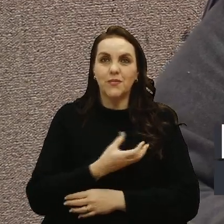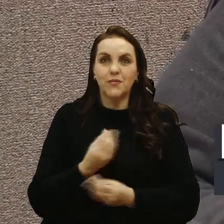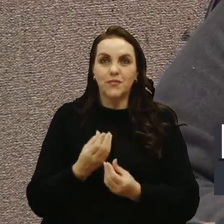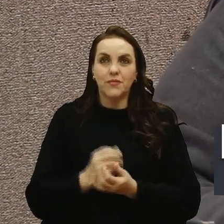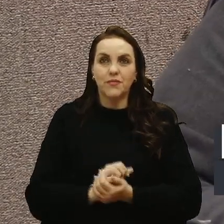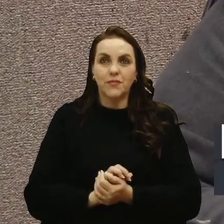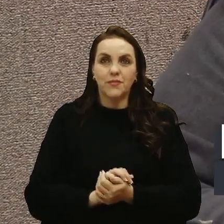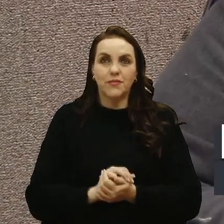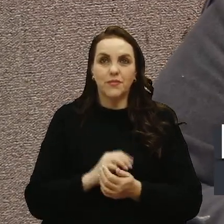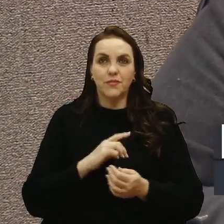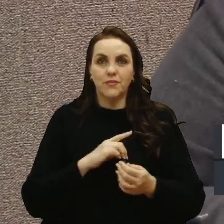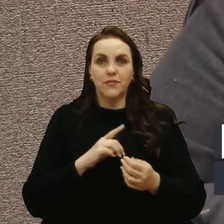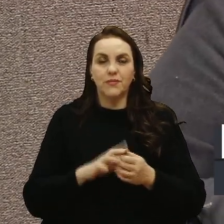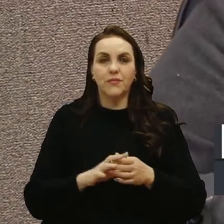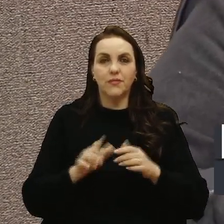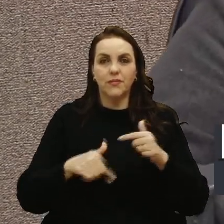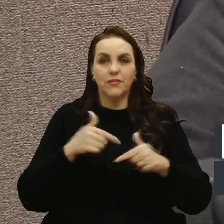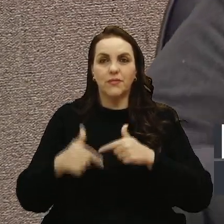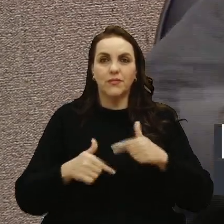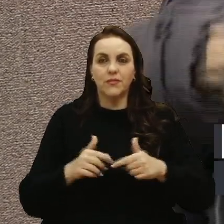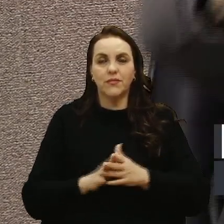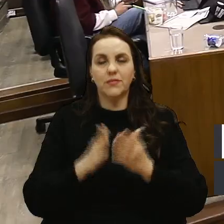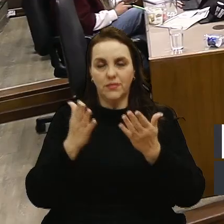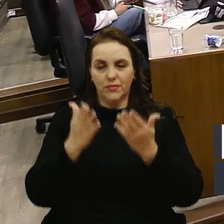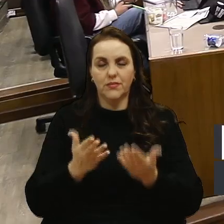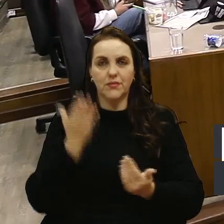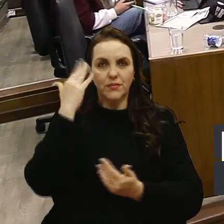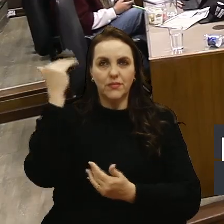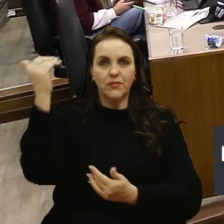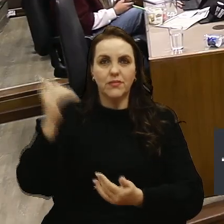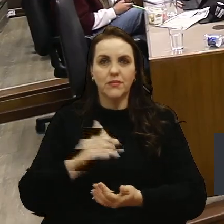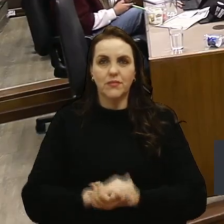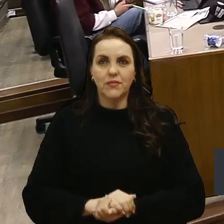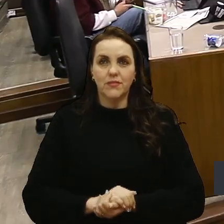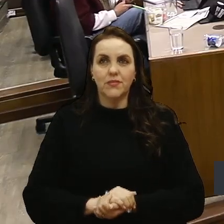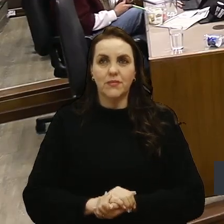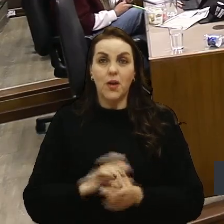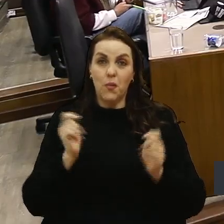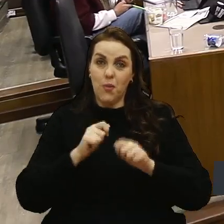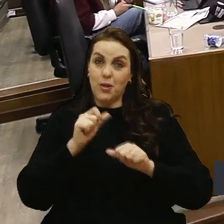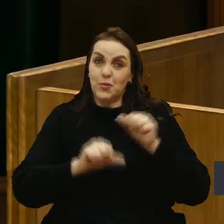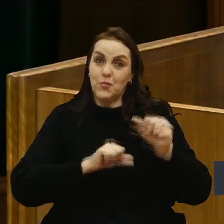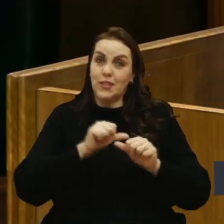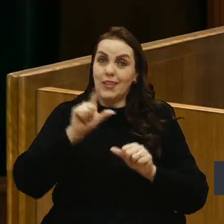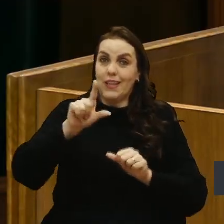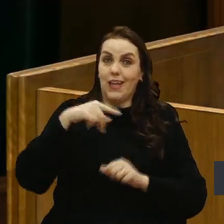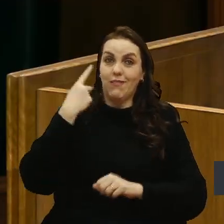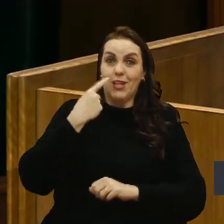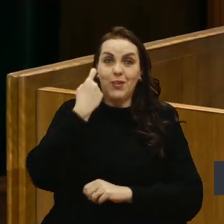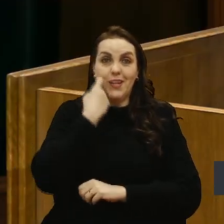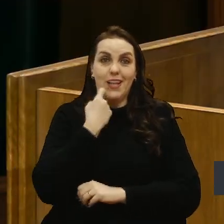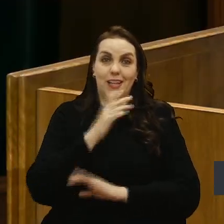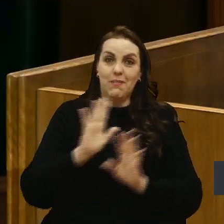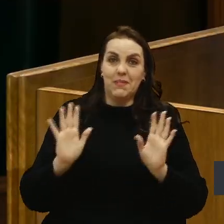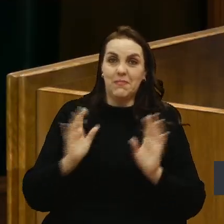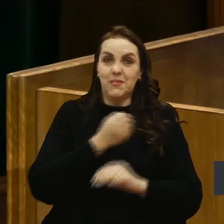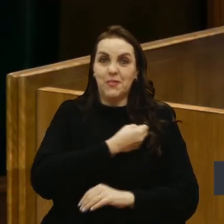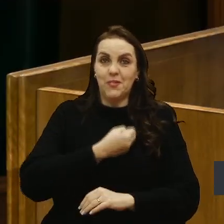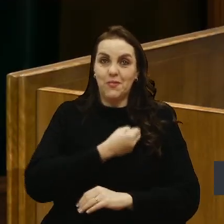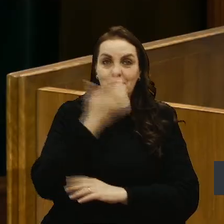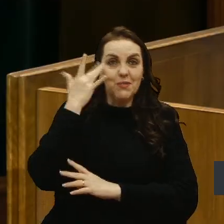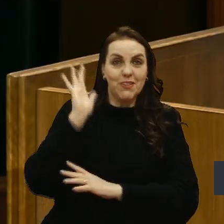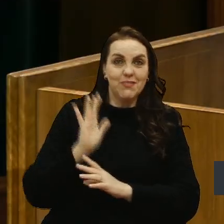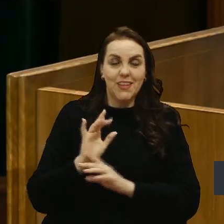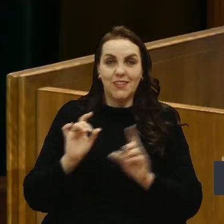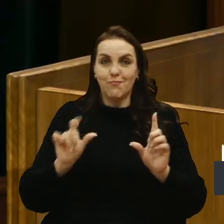Dar os parabéns pela condução dos trabalhos futuros aí, sucesso. Pode mudar ainda, hein, vereador Caleb Garbim. Já quero deixar o